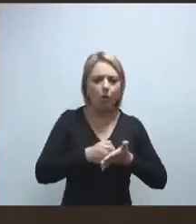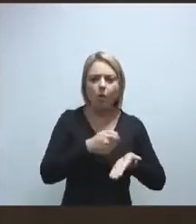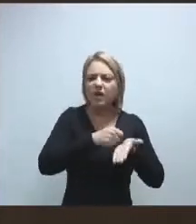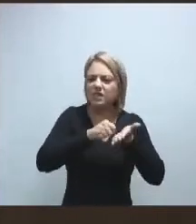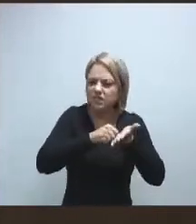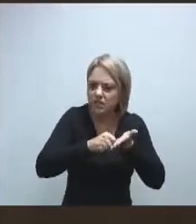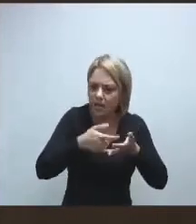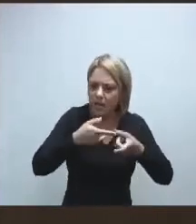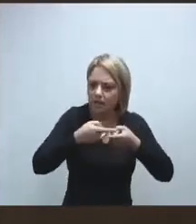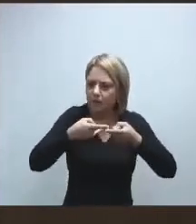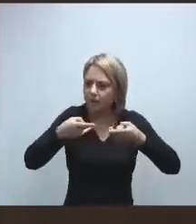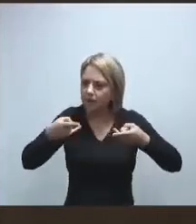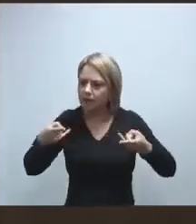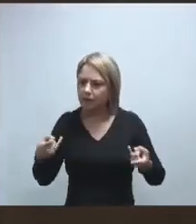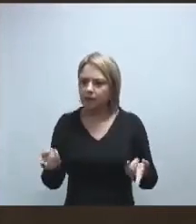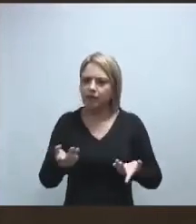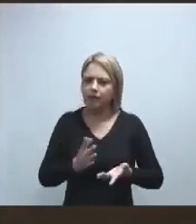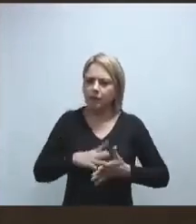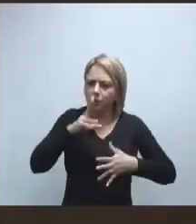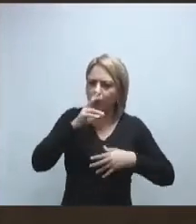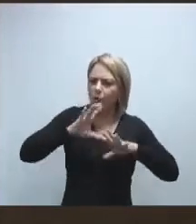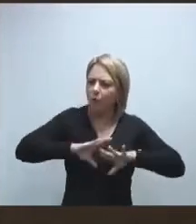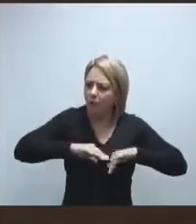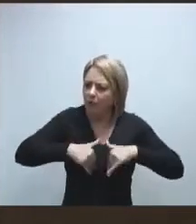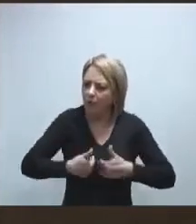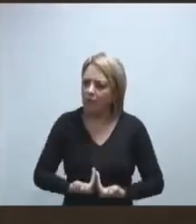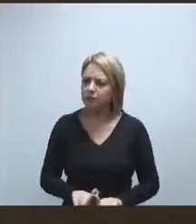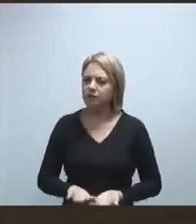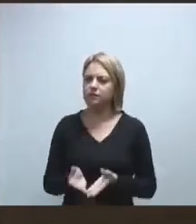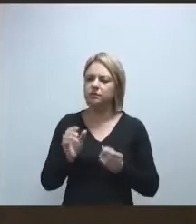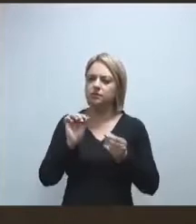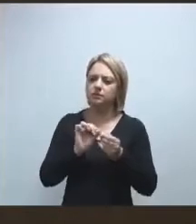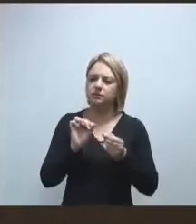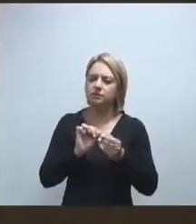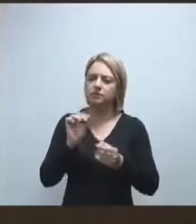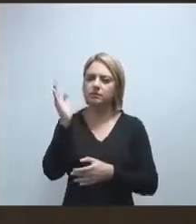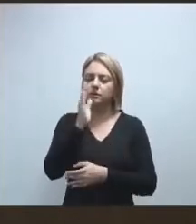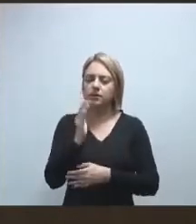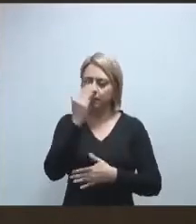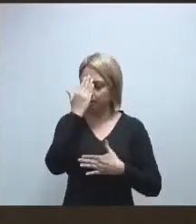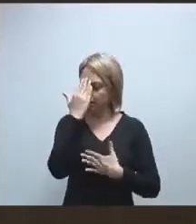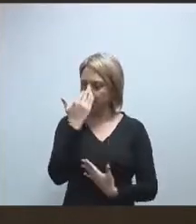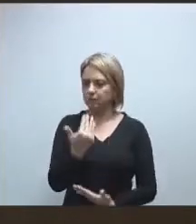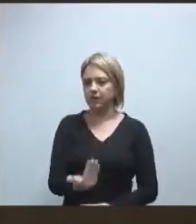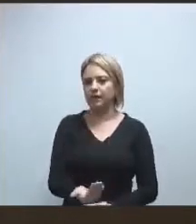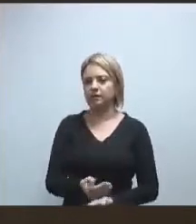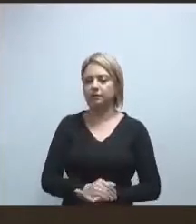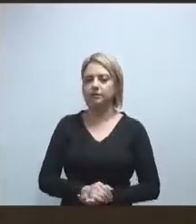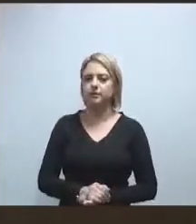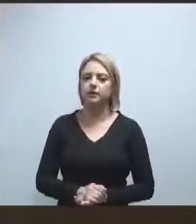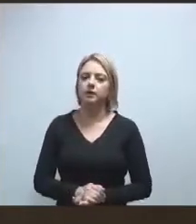cheque com galhardia por tudo que tem feito pelo país muito obrigado